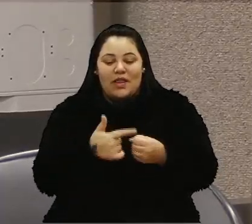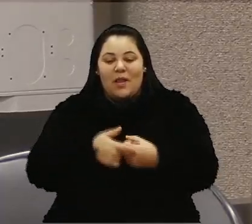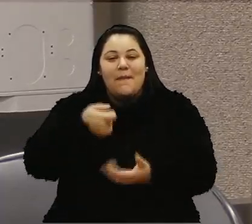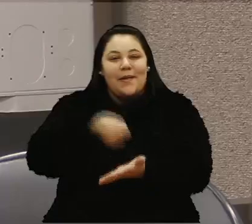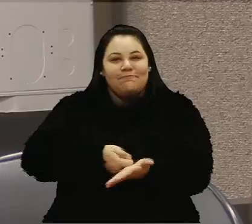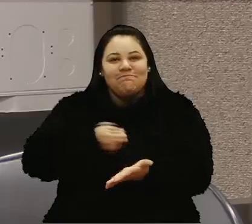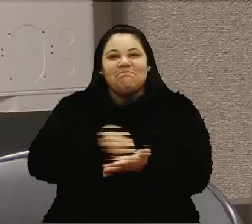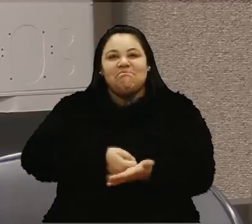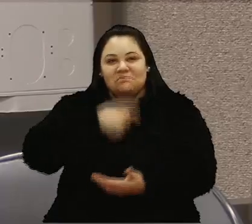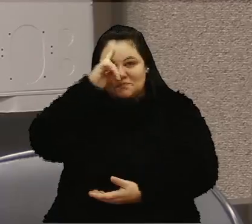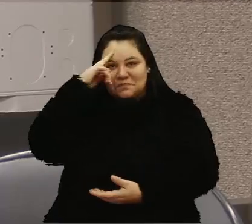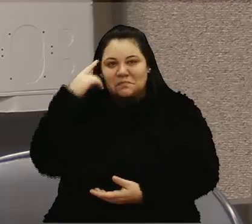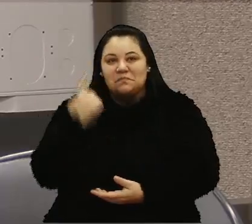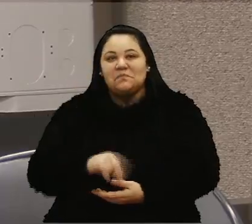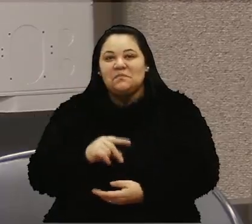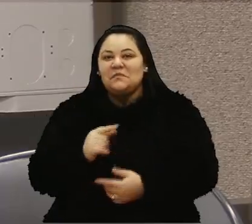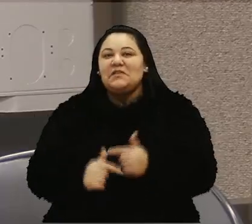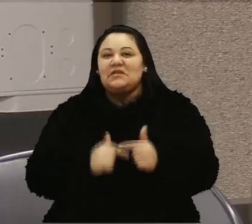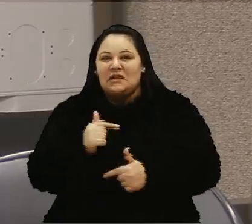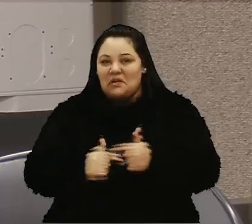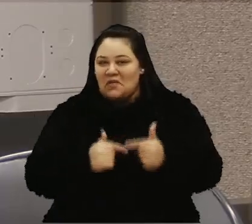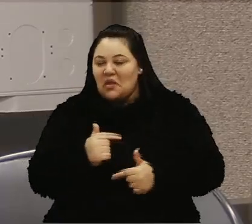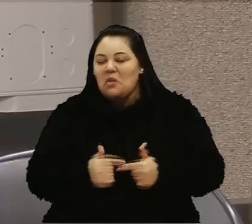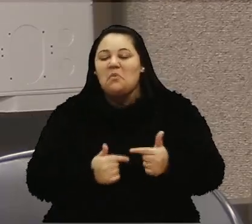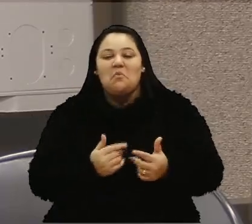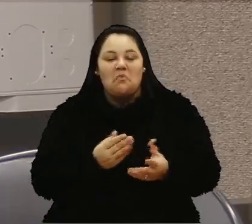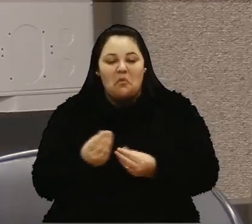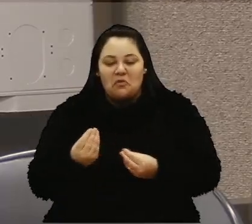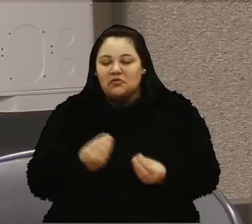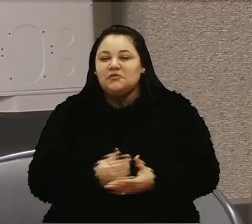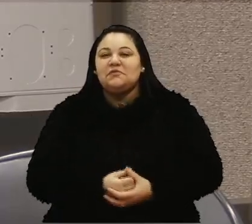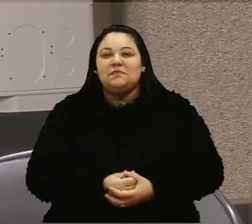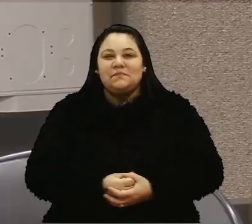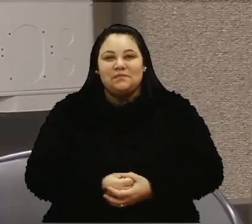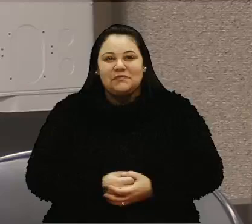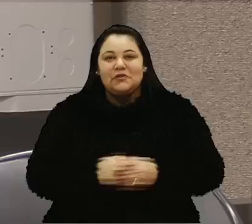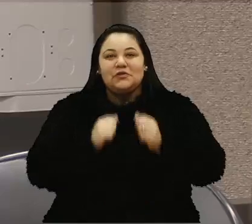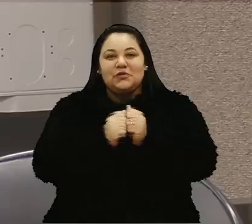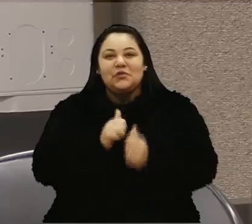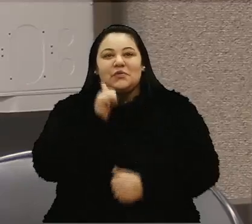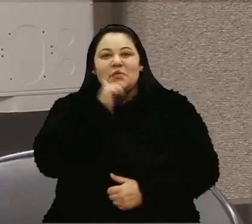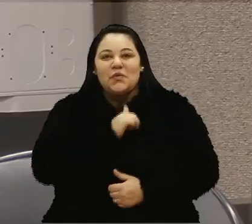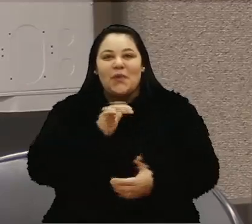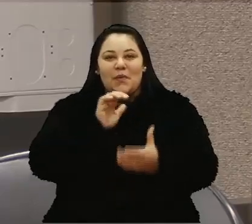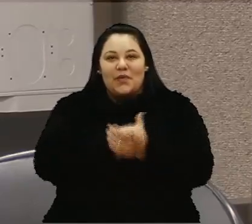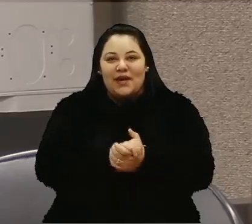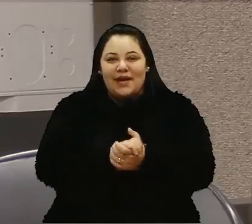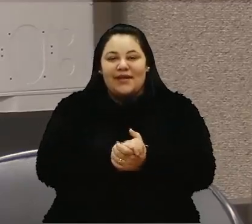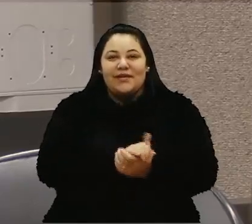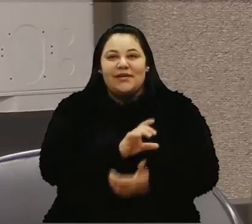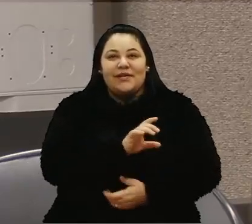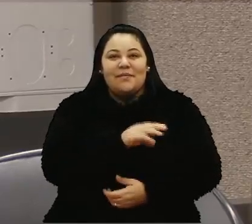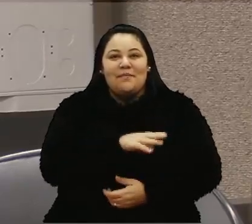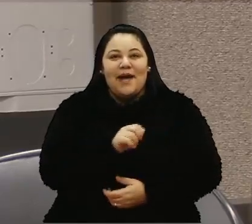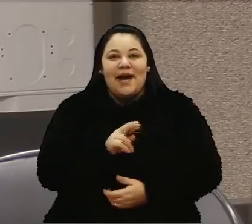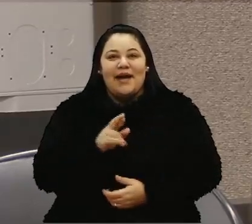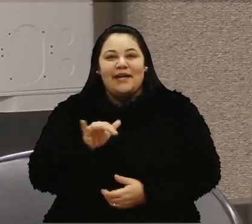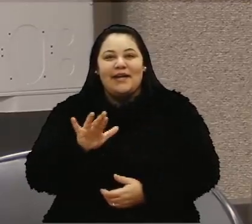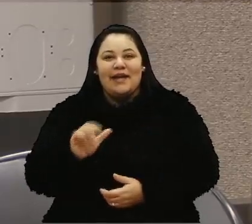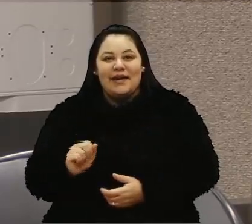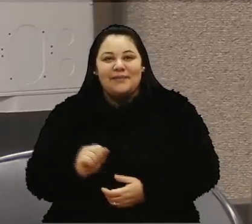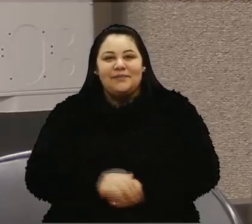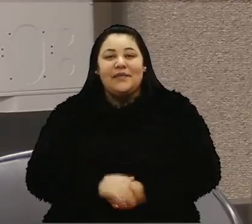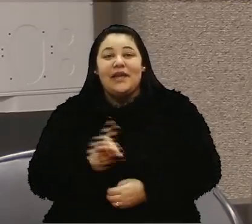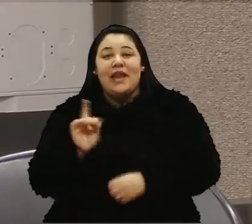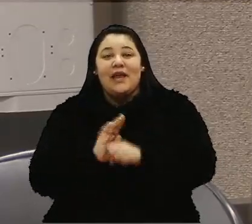coisas. Trabalhou muito, juntamente com a sua esposa, Dona Maria. Aí ali no bairro Desordens